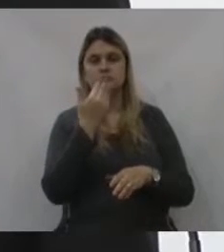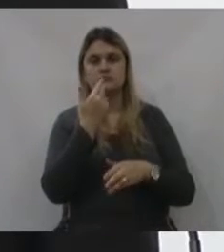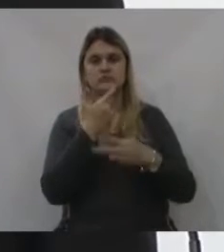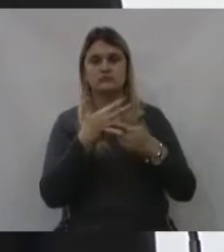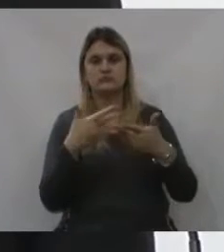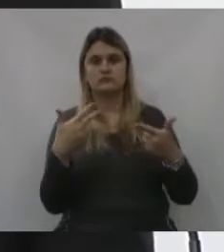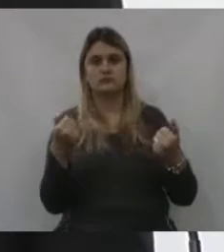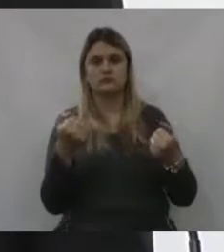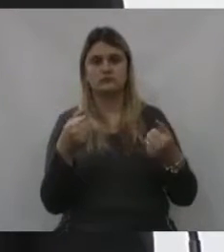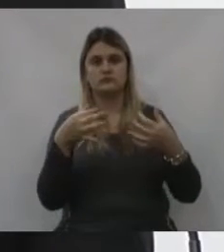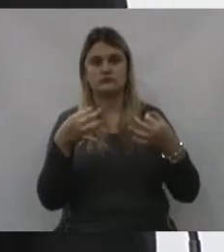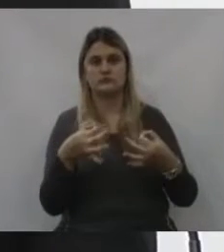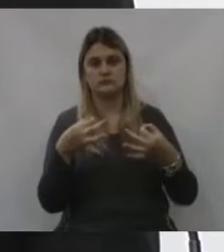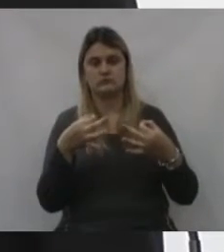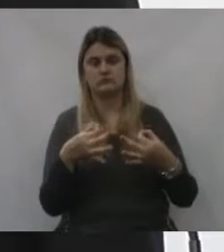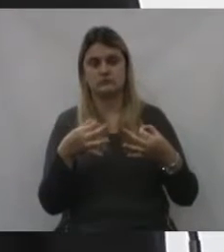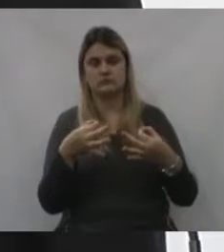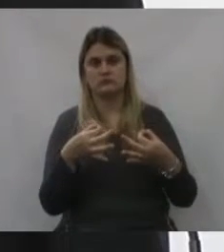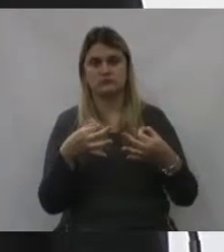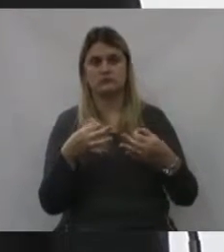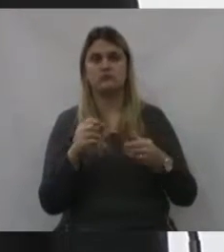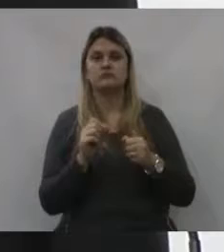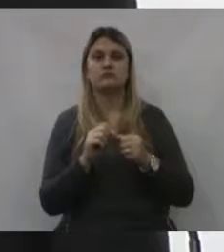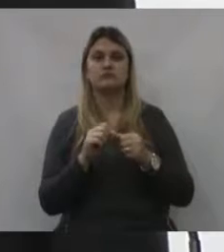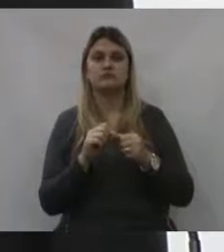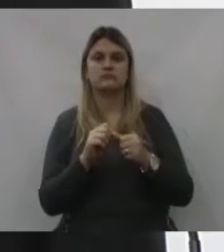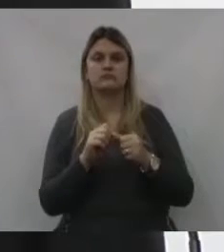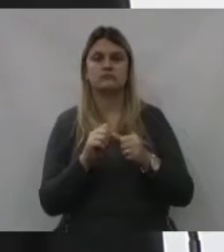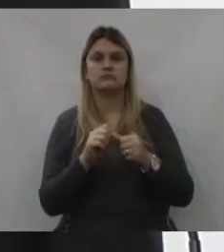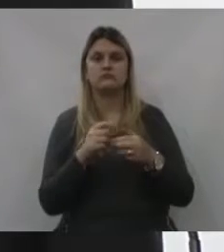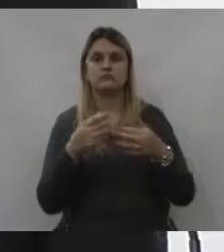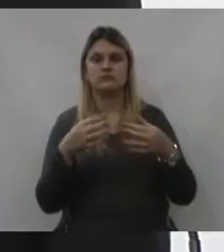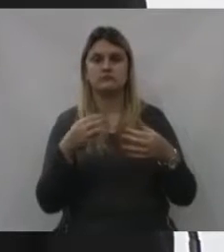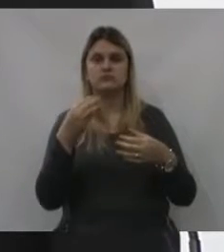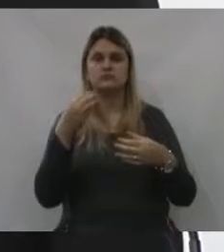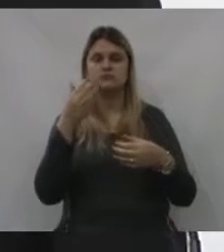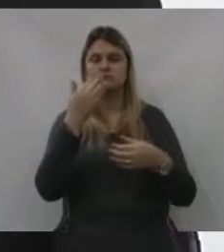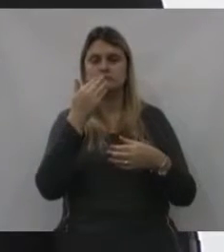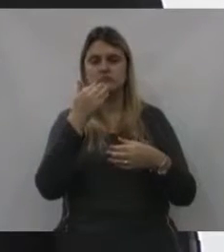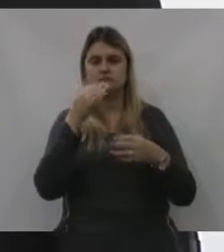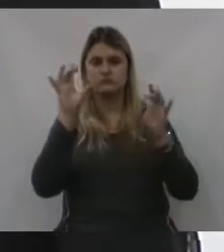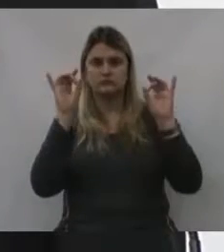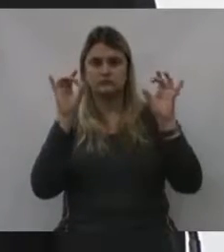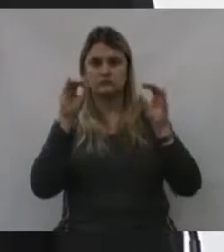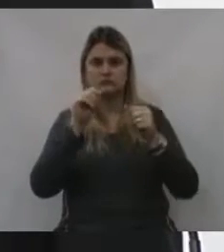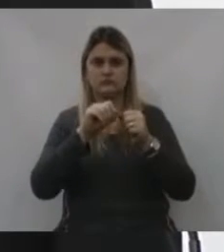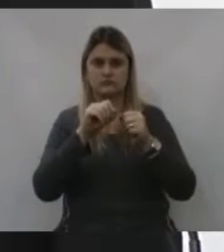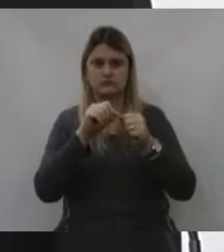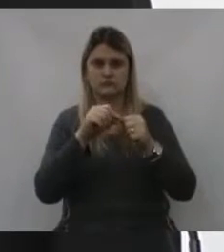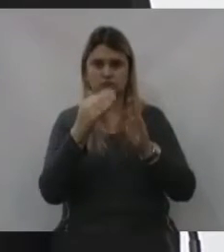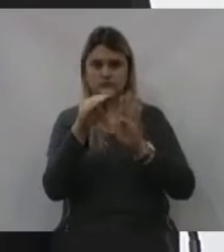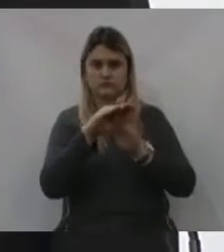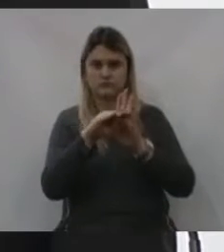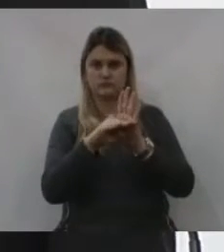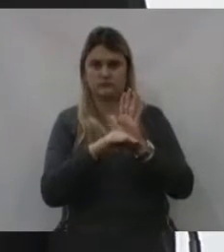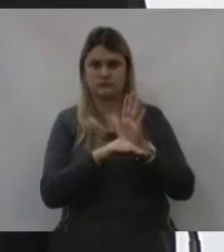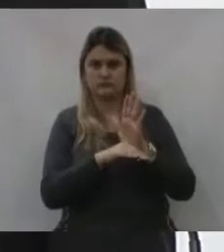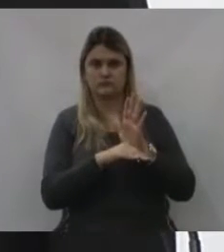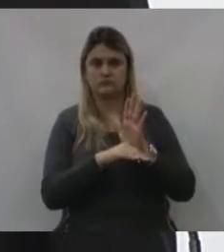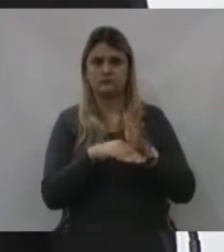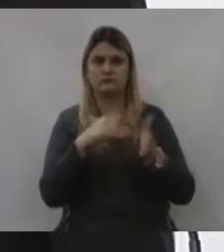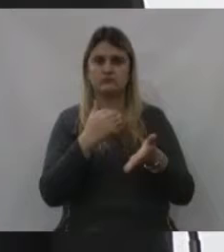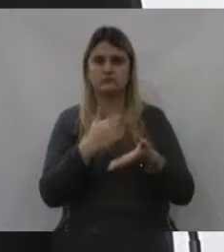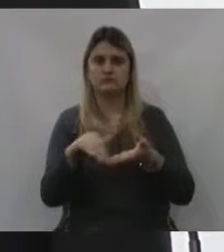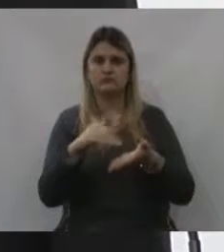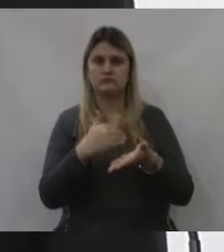do cardápio, que ele passa a ser realmente executado, porque as licitações, elas são feitas